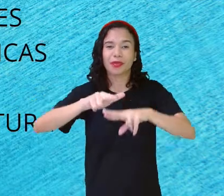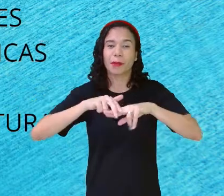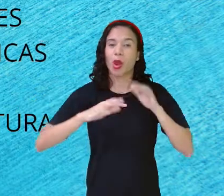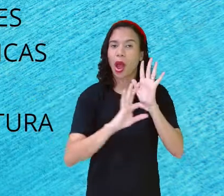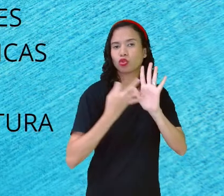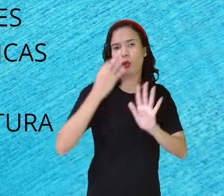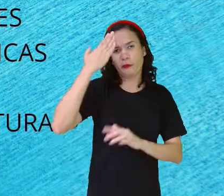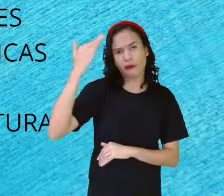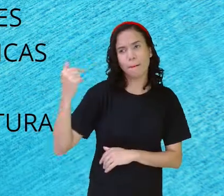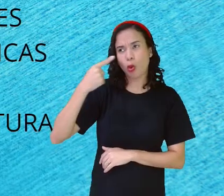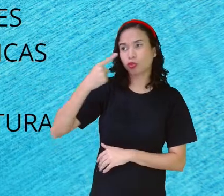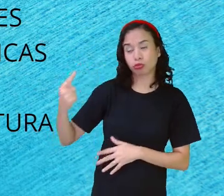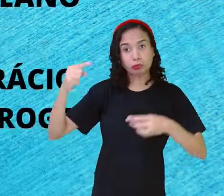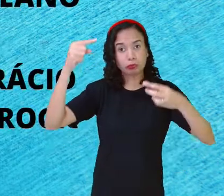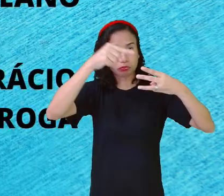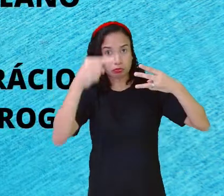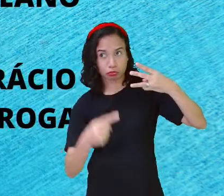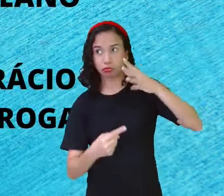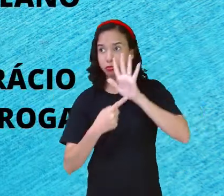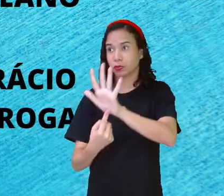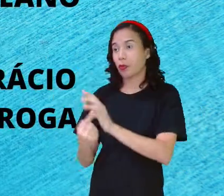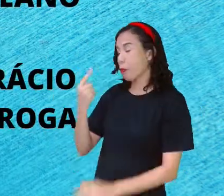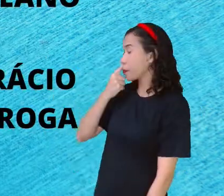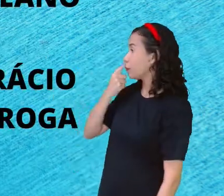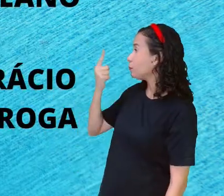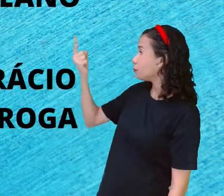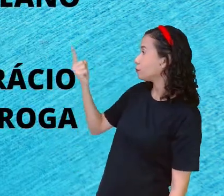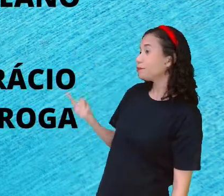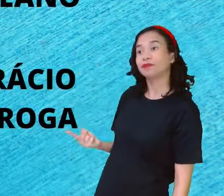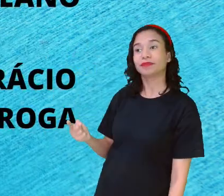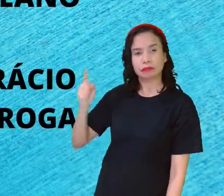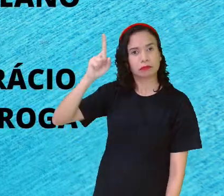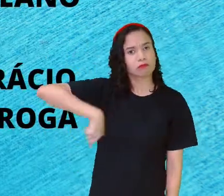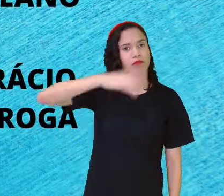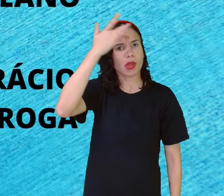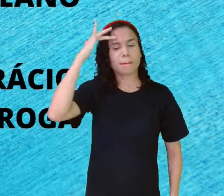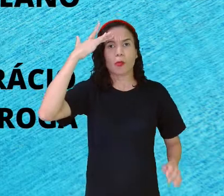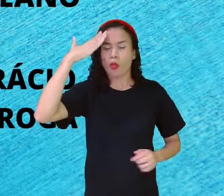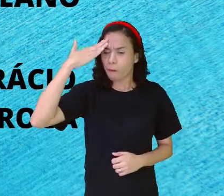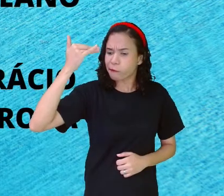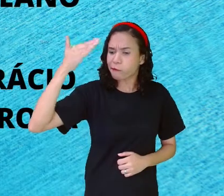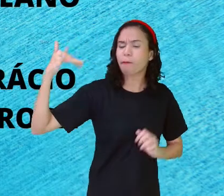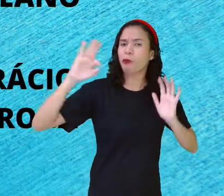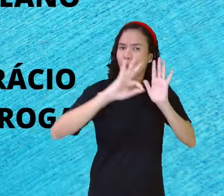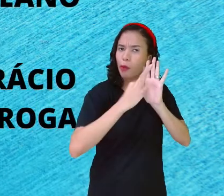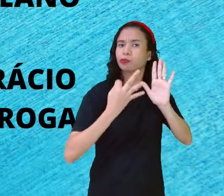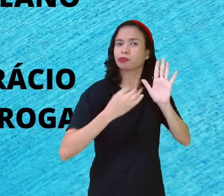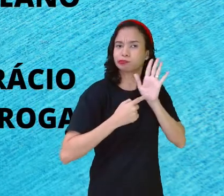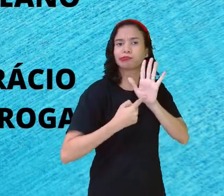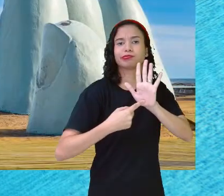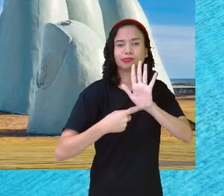Autores como Eduardo Galeano, Mário Benedetti e Horácio Quiroga se